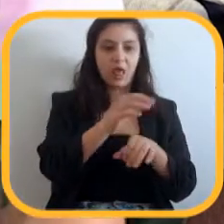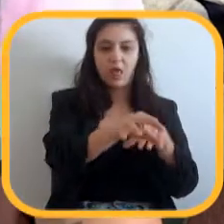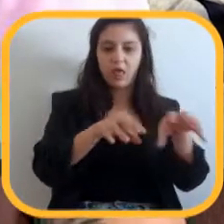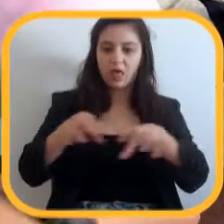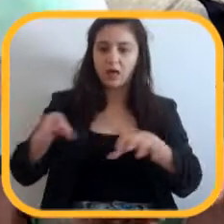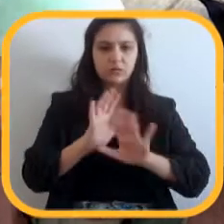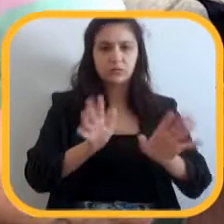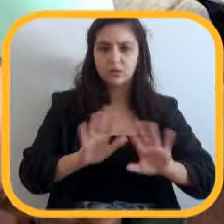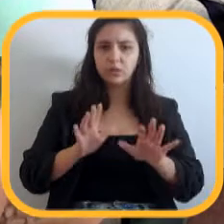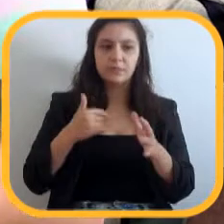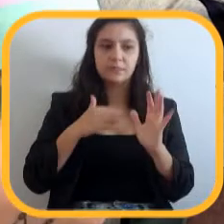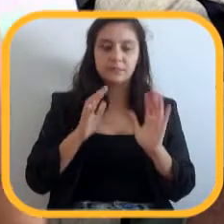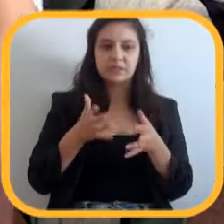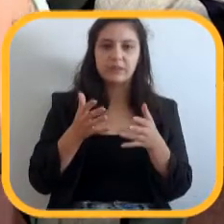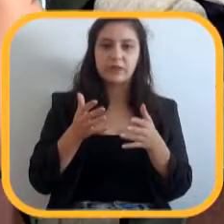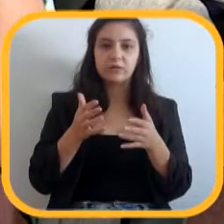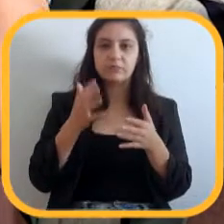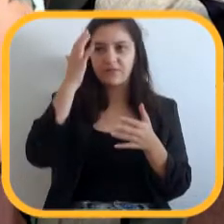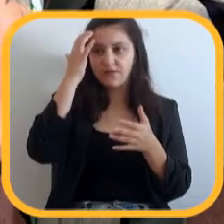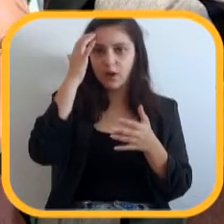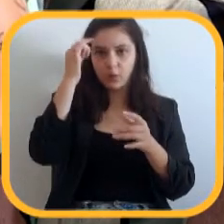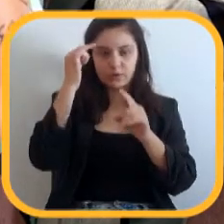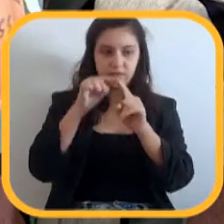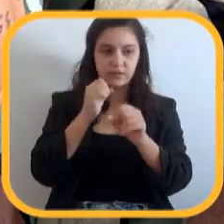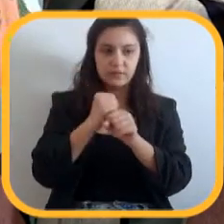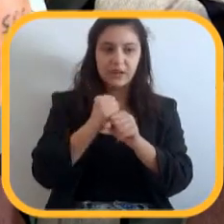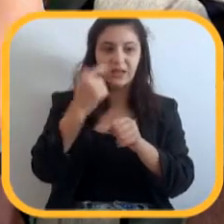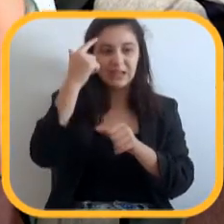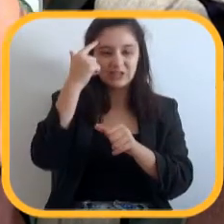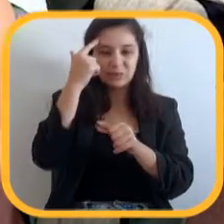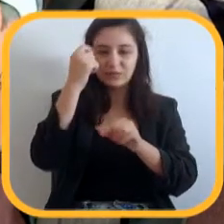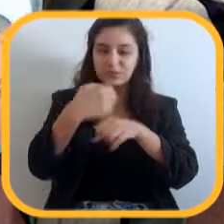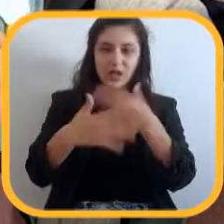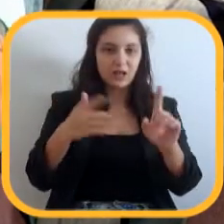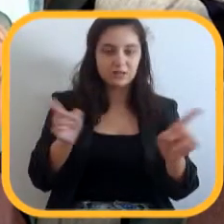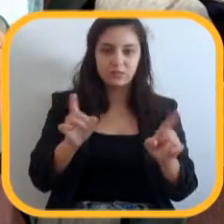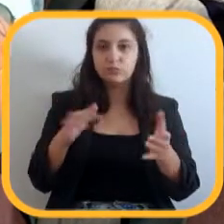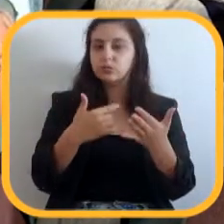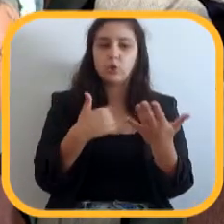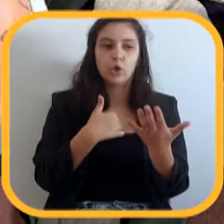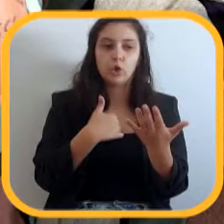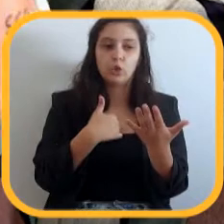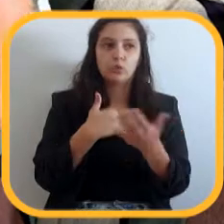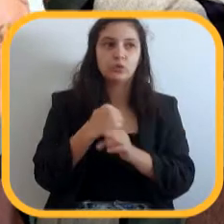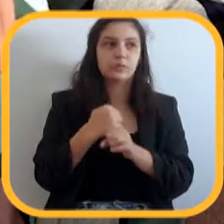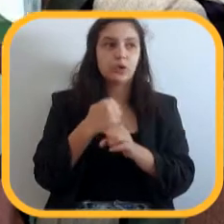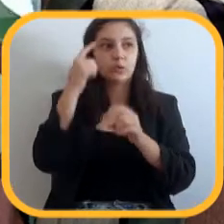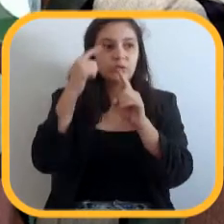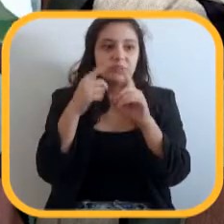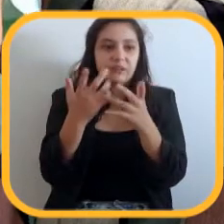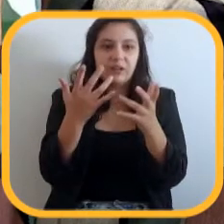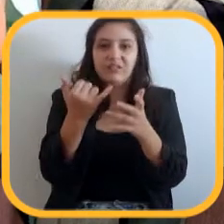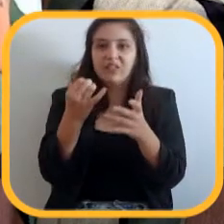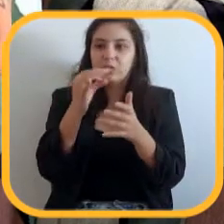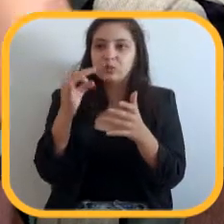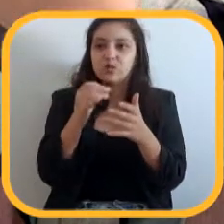fábrica, não estava a mexer as mãozinhas a fazer assim. Eu precisava disto aqui para trabalhar. E isto aqui não estava a funcionar. Portanto, eu estava a trabalhar